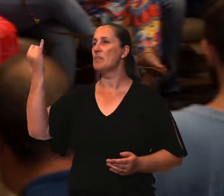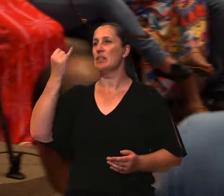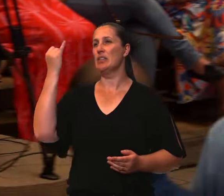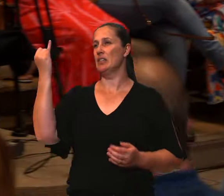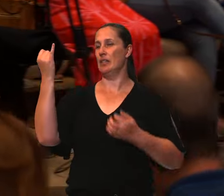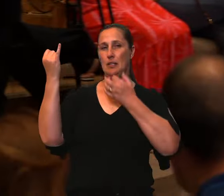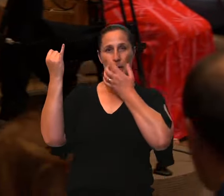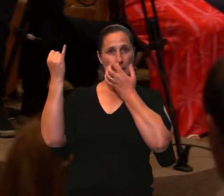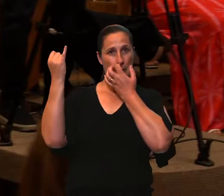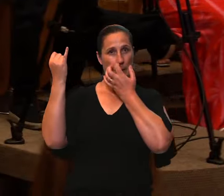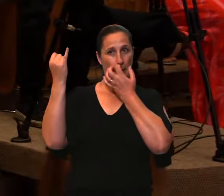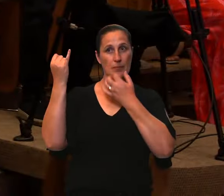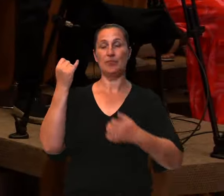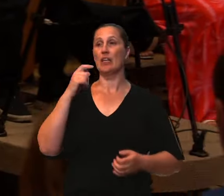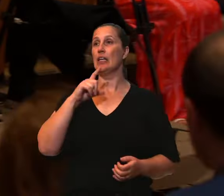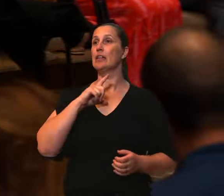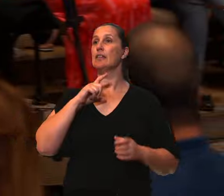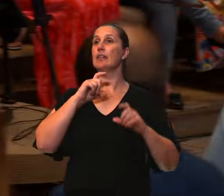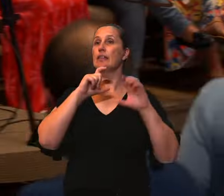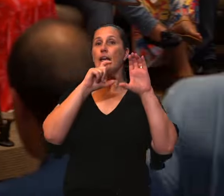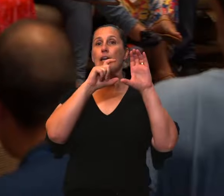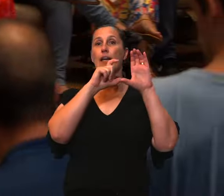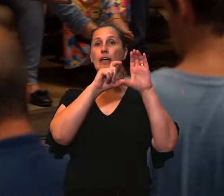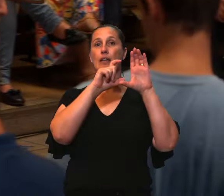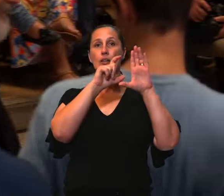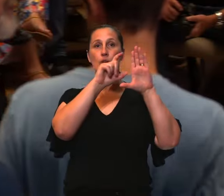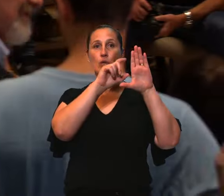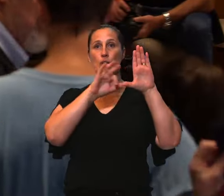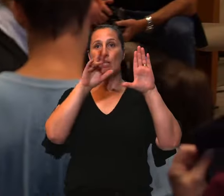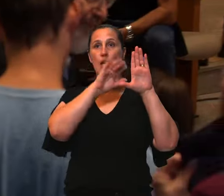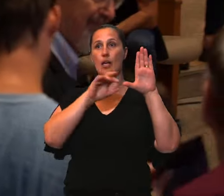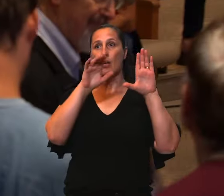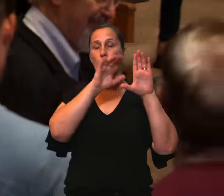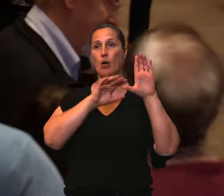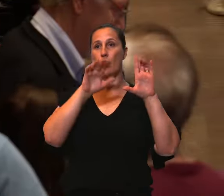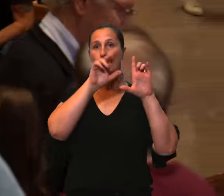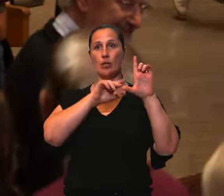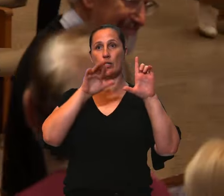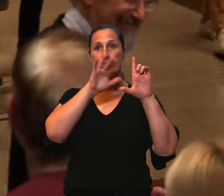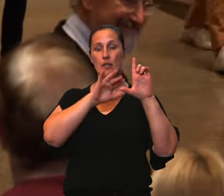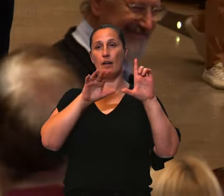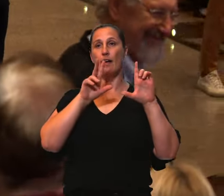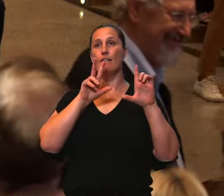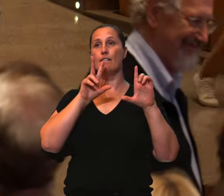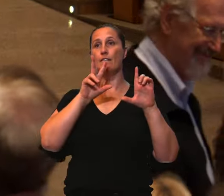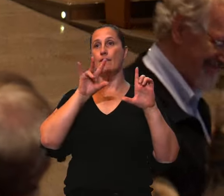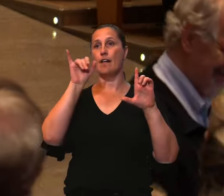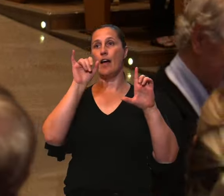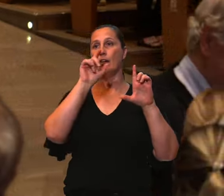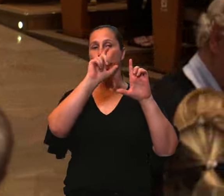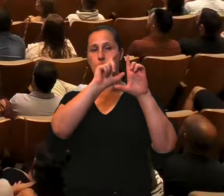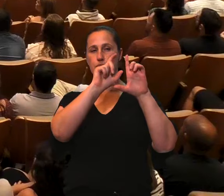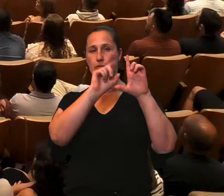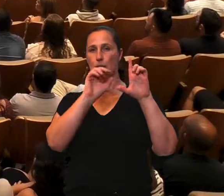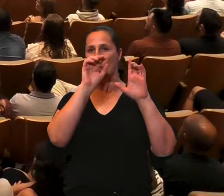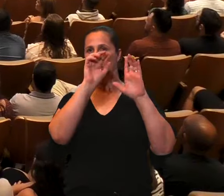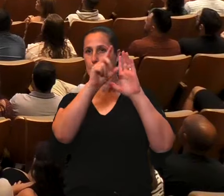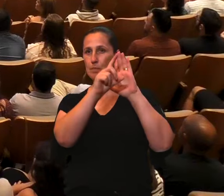importante para você tem um QR Code aí se você botar o seu telefone vai aparecer algum alguns Campos para você